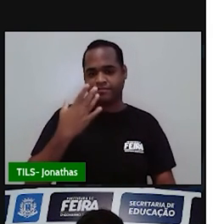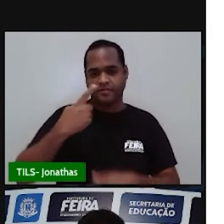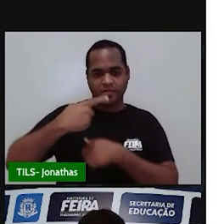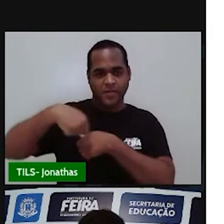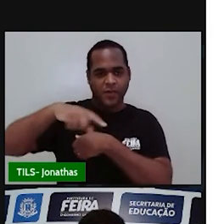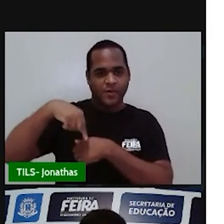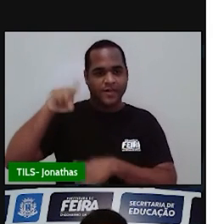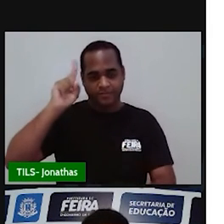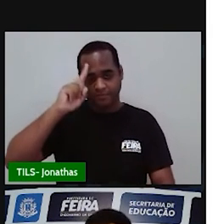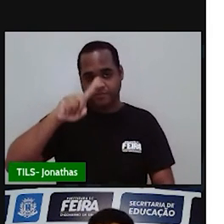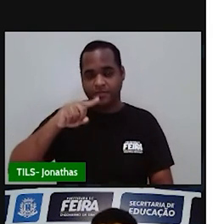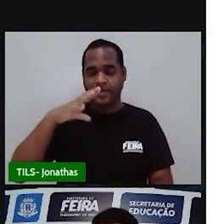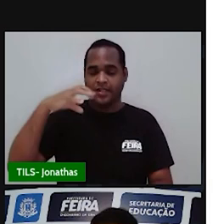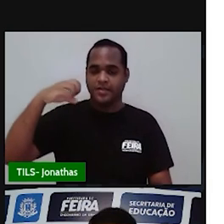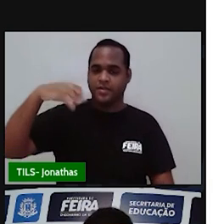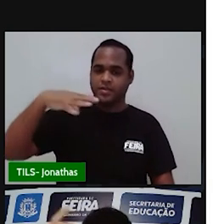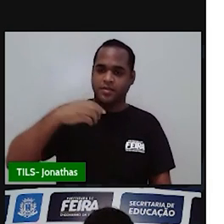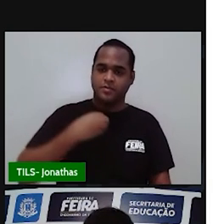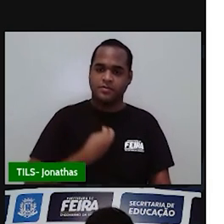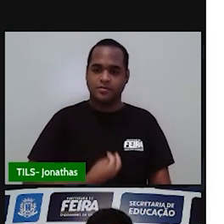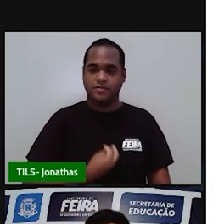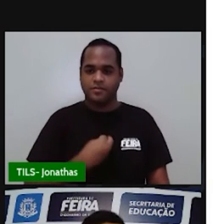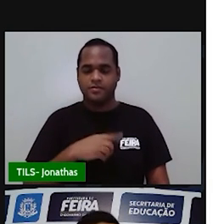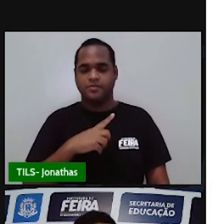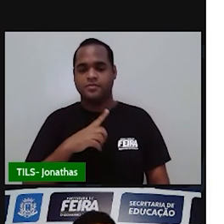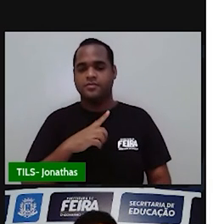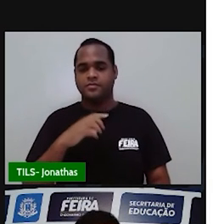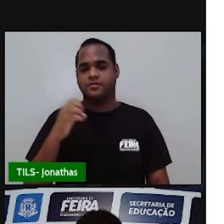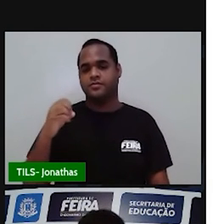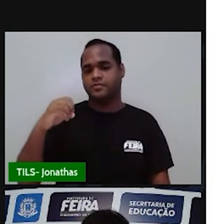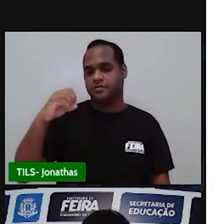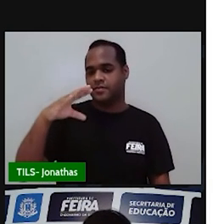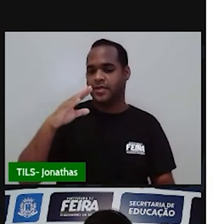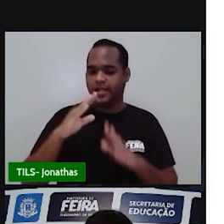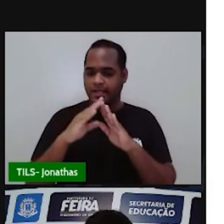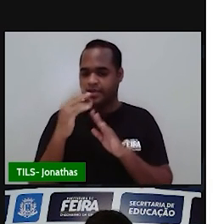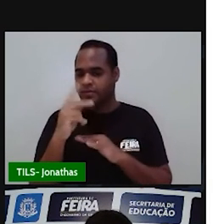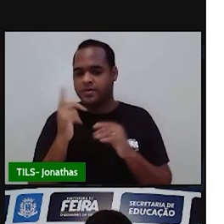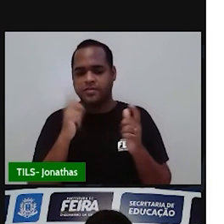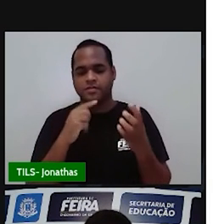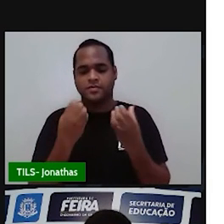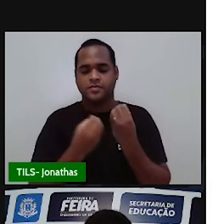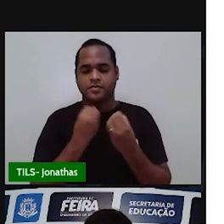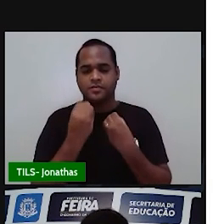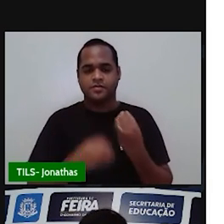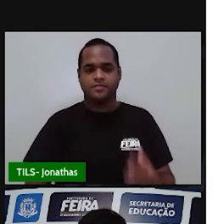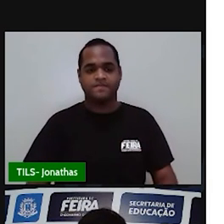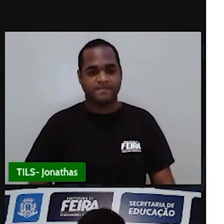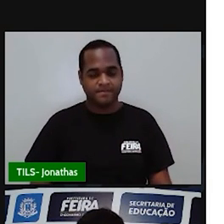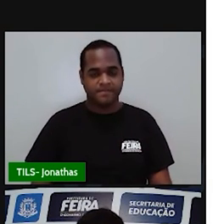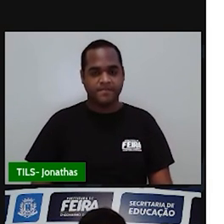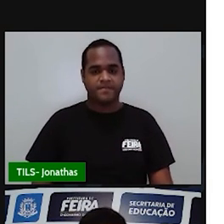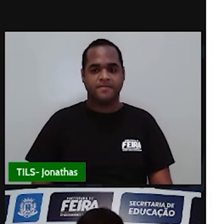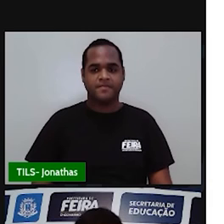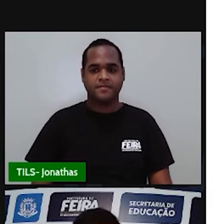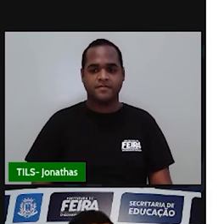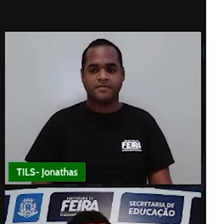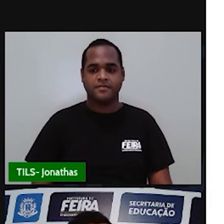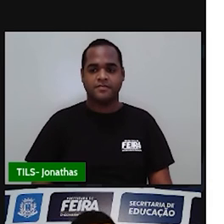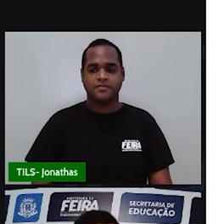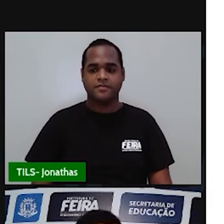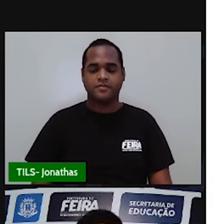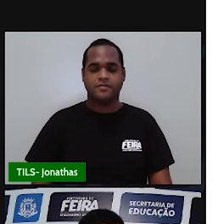horas por dia fica ligado, fica acesa essa lâmpada na sua casa, né? Bom, então você com